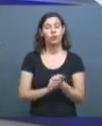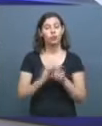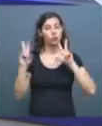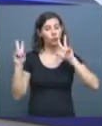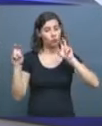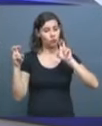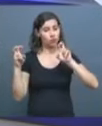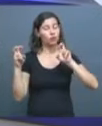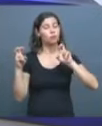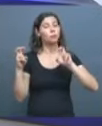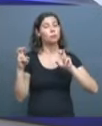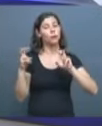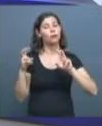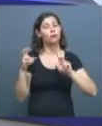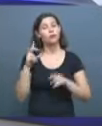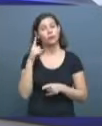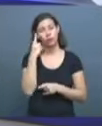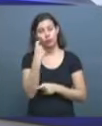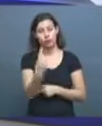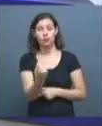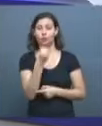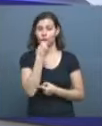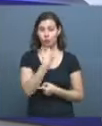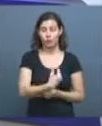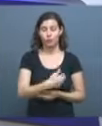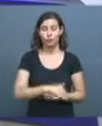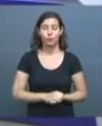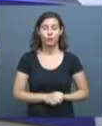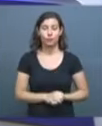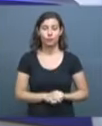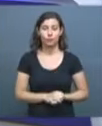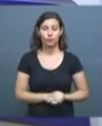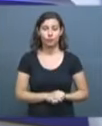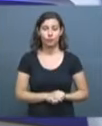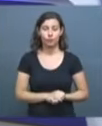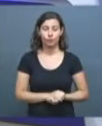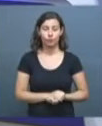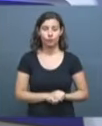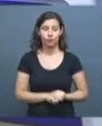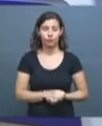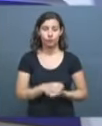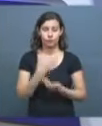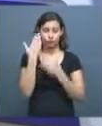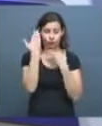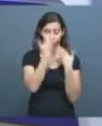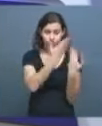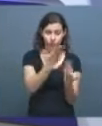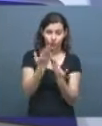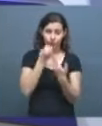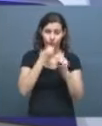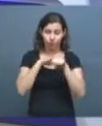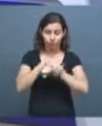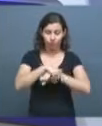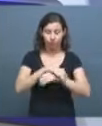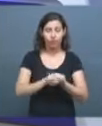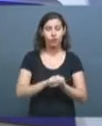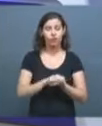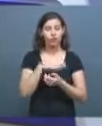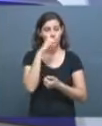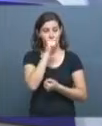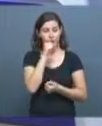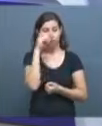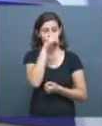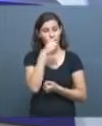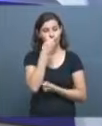que é tão, tão empolgante e tão aflitivo para tantas pessoas. Muito obrigado, uma boa noite para vocês, um bom final de semana